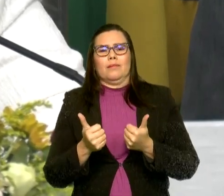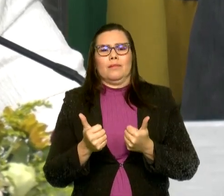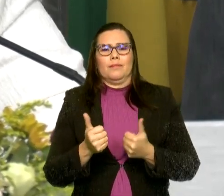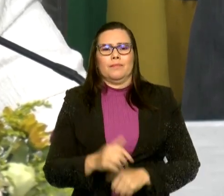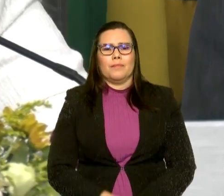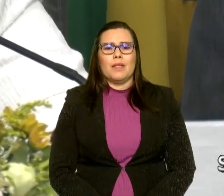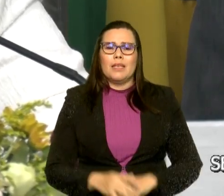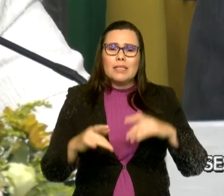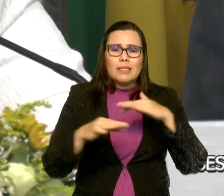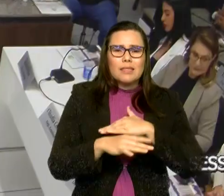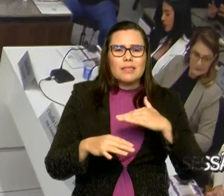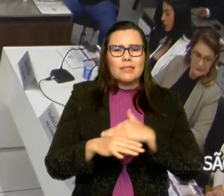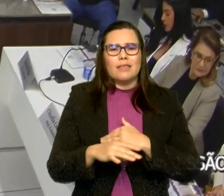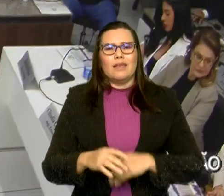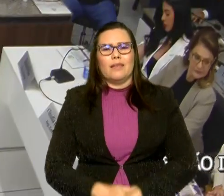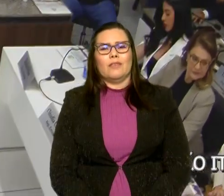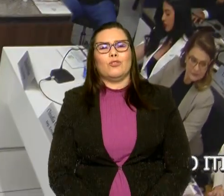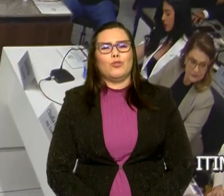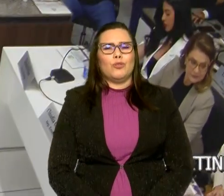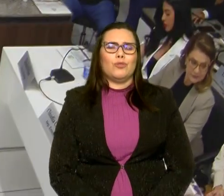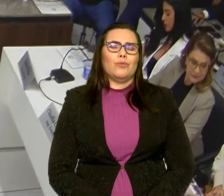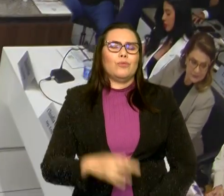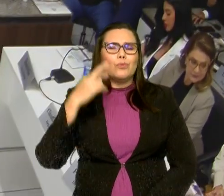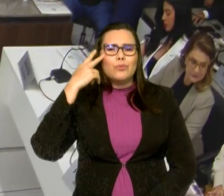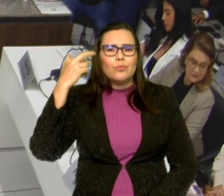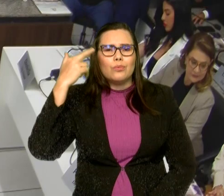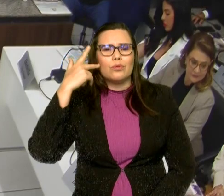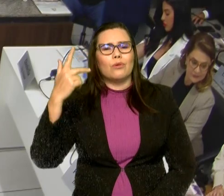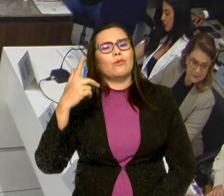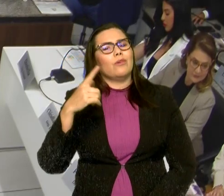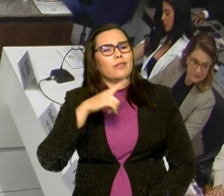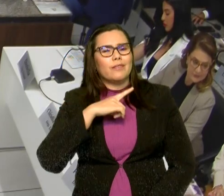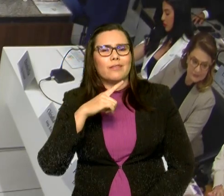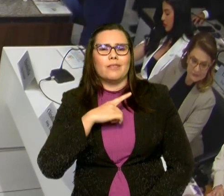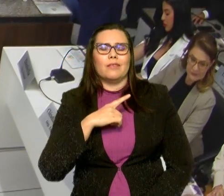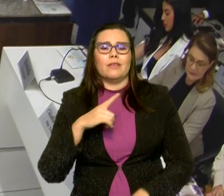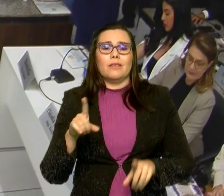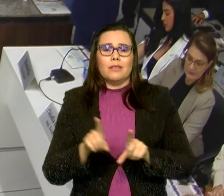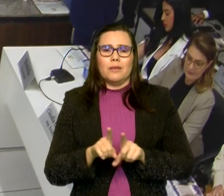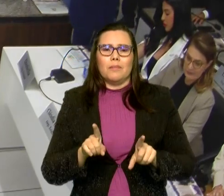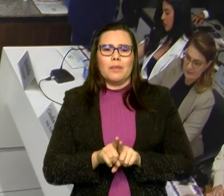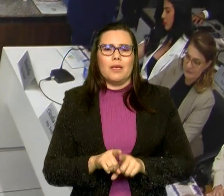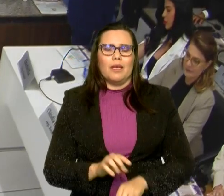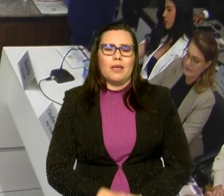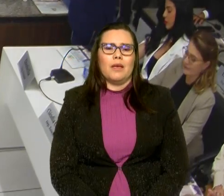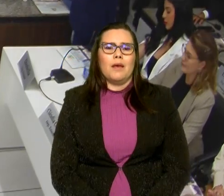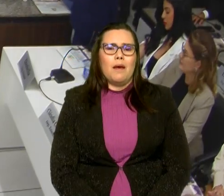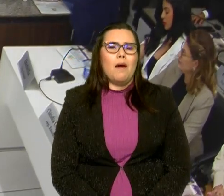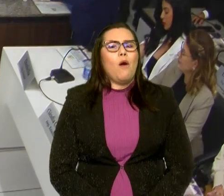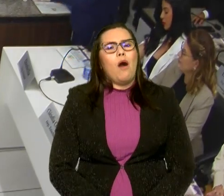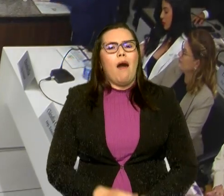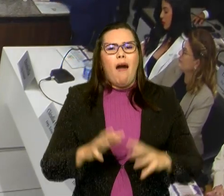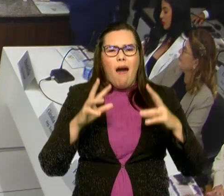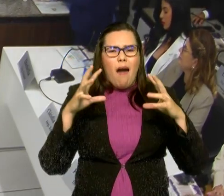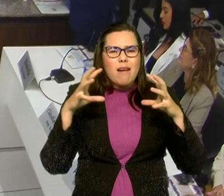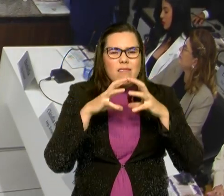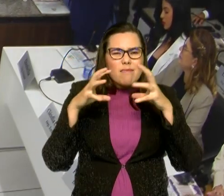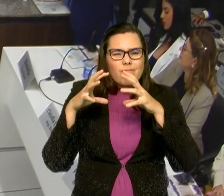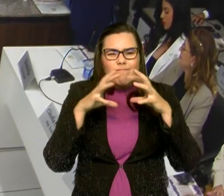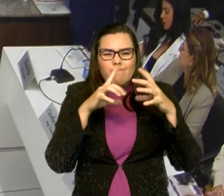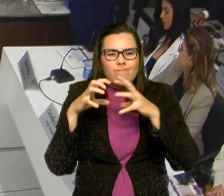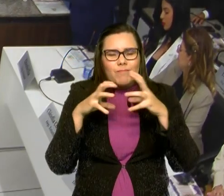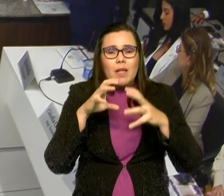uma cidade repleta de história, que foi palco da última batalha da Balaiada, que